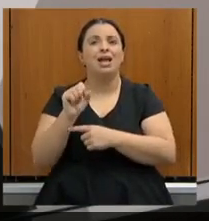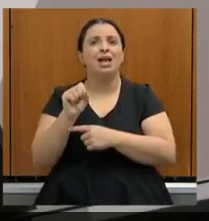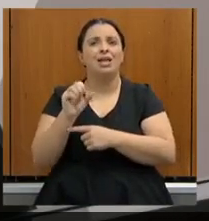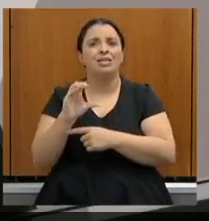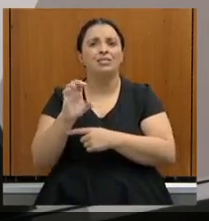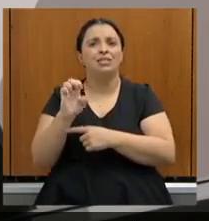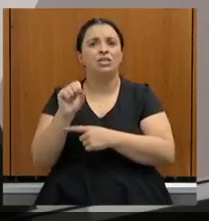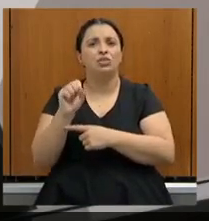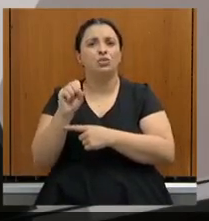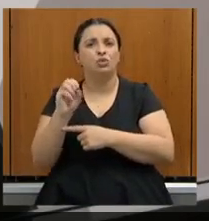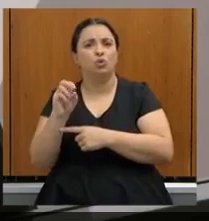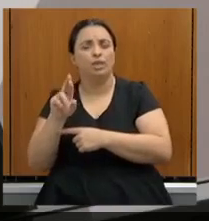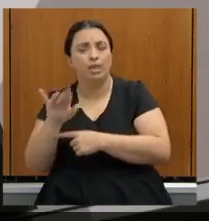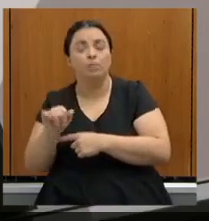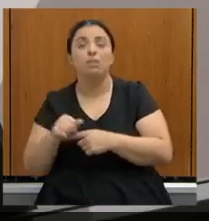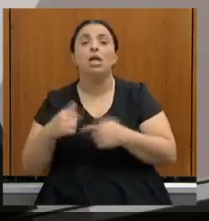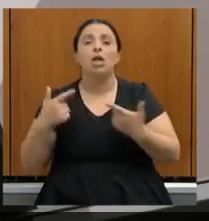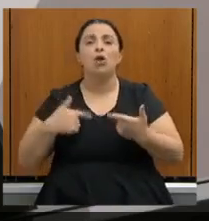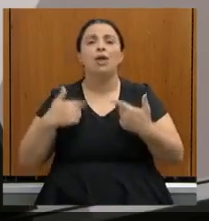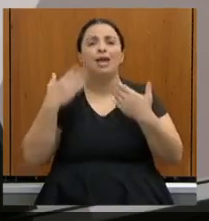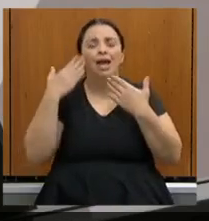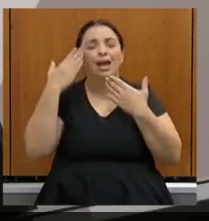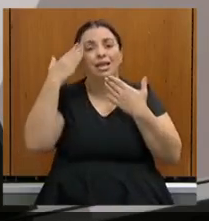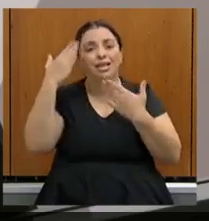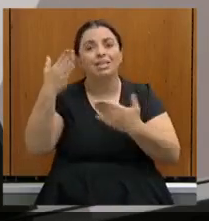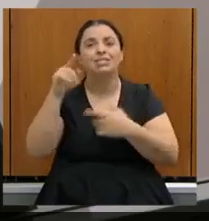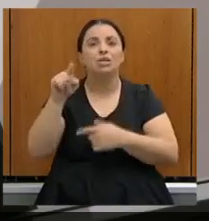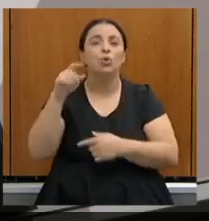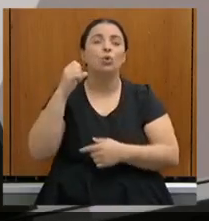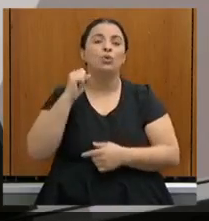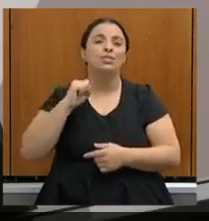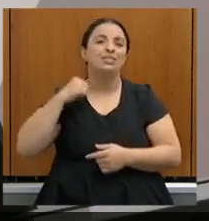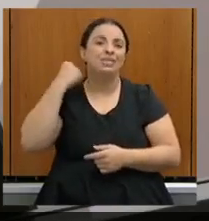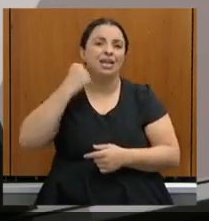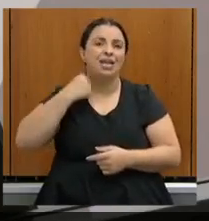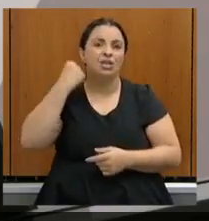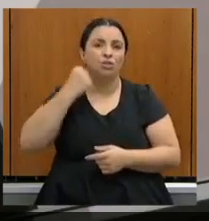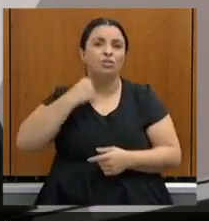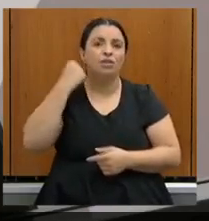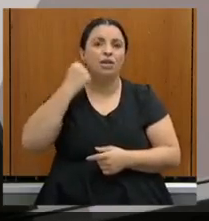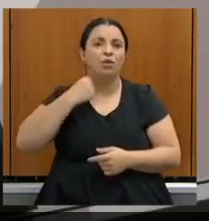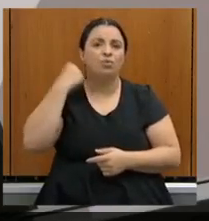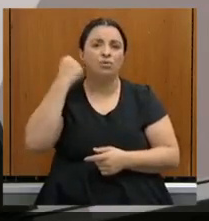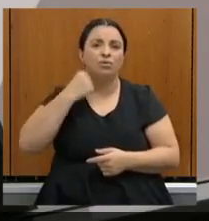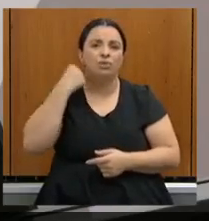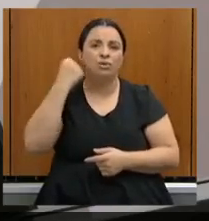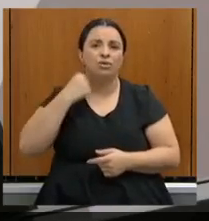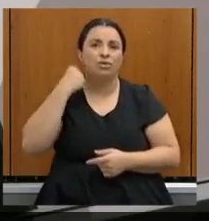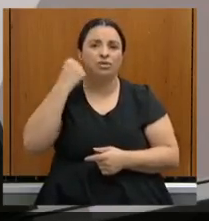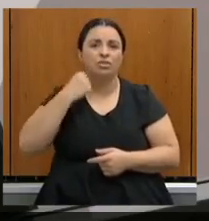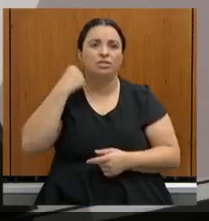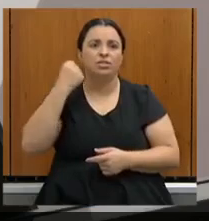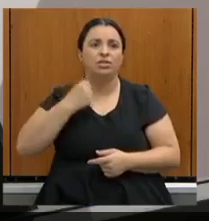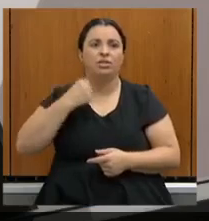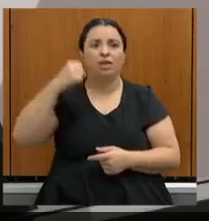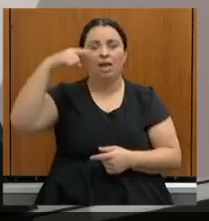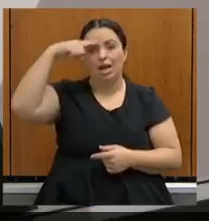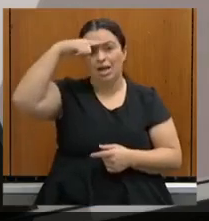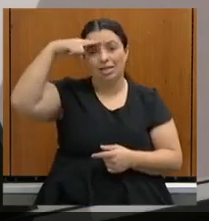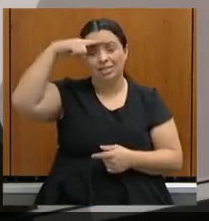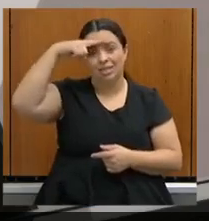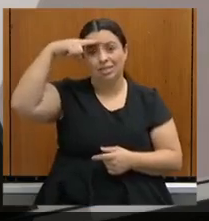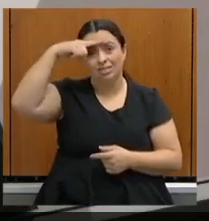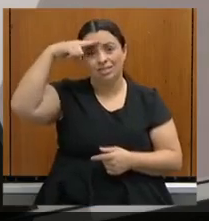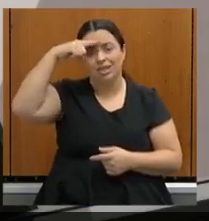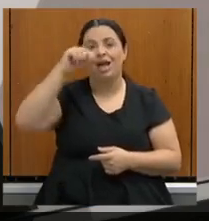de público na Assembleia, ao senador Anastasia, que gentilmente, junto com a bancada,